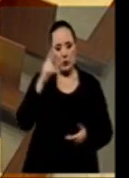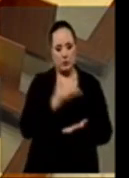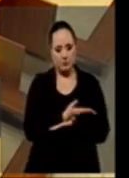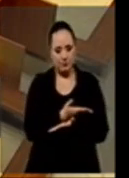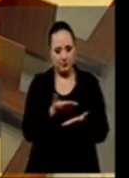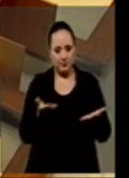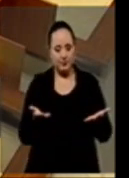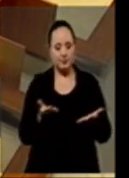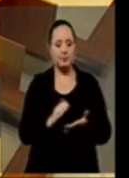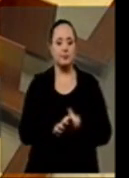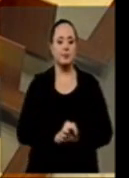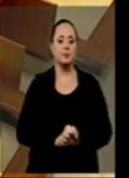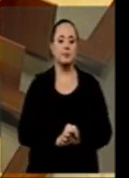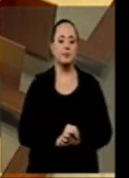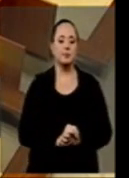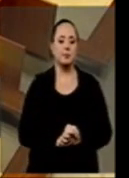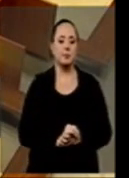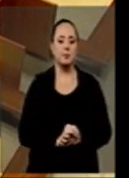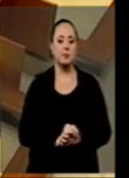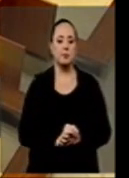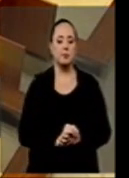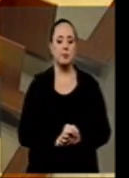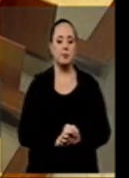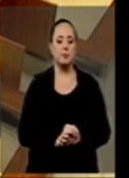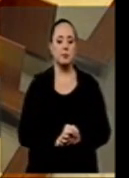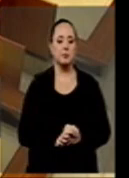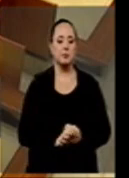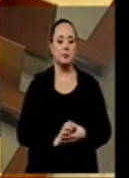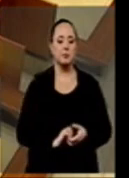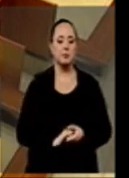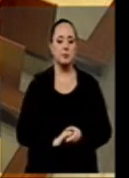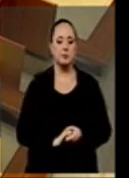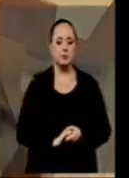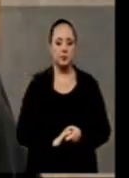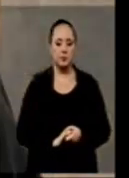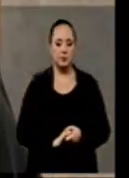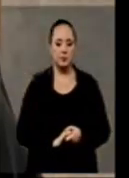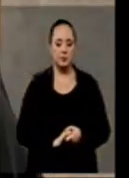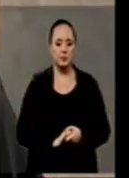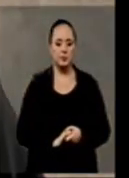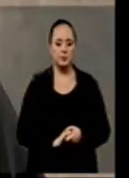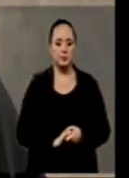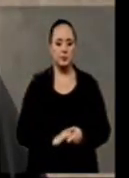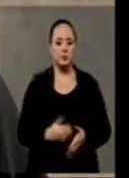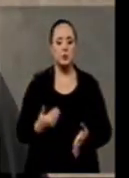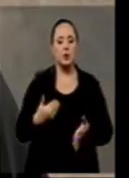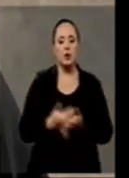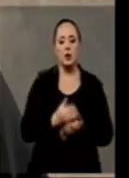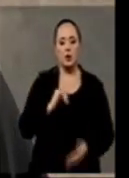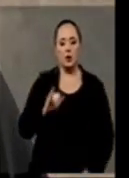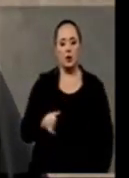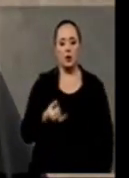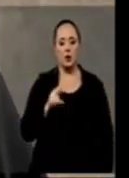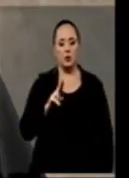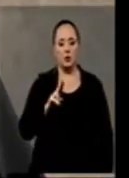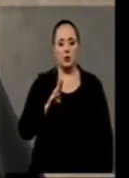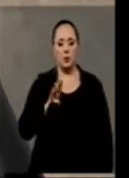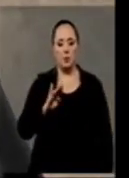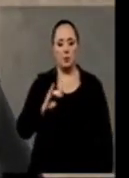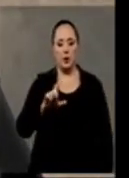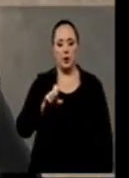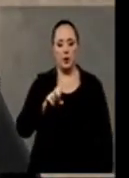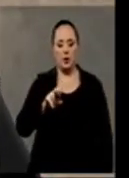oab cláudio lamacchia de um jubileu da maior relevância que são